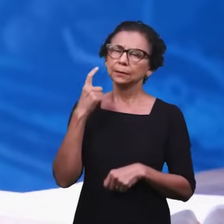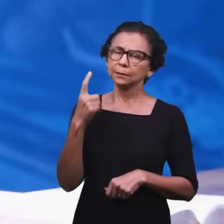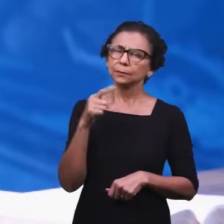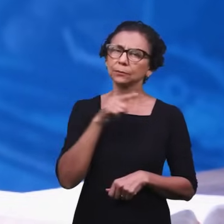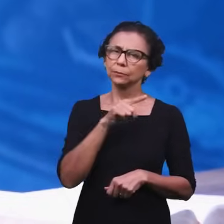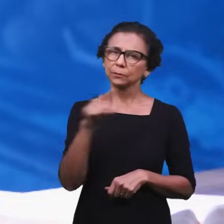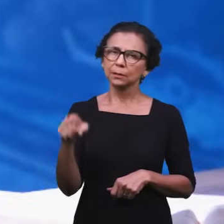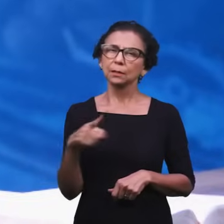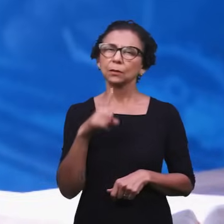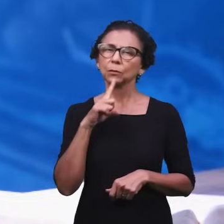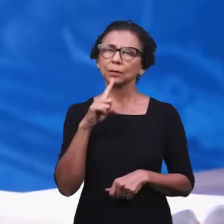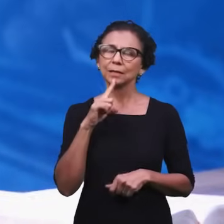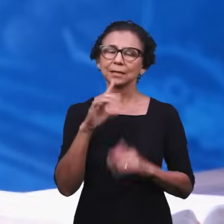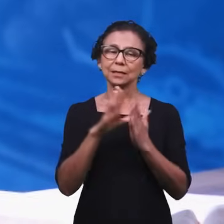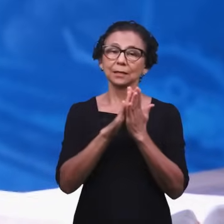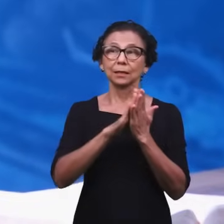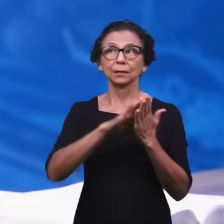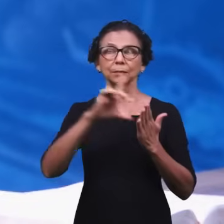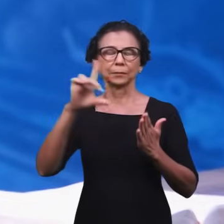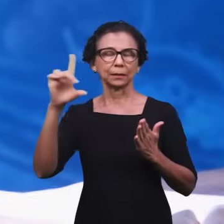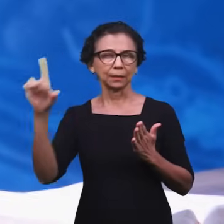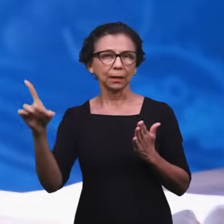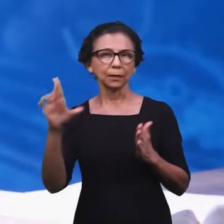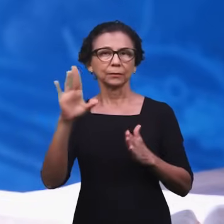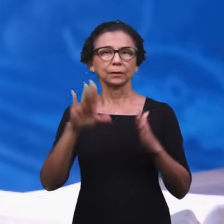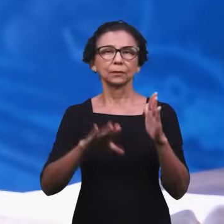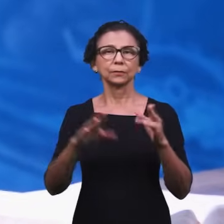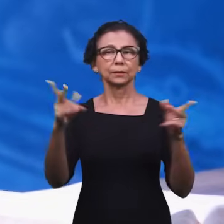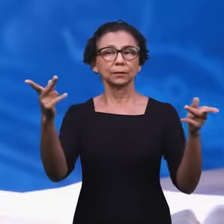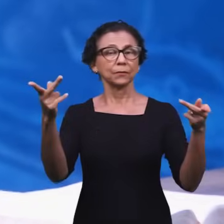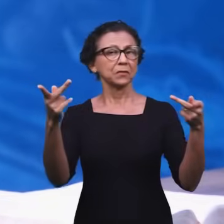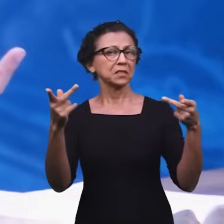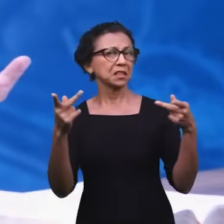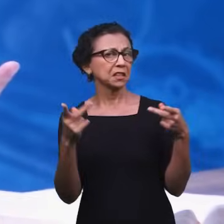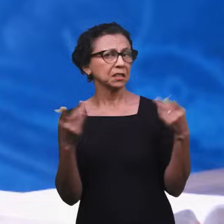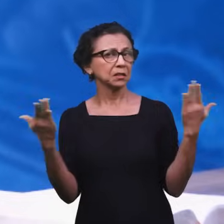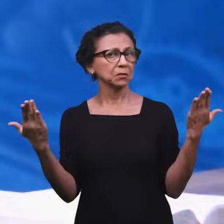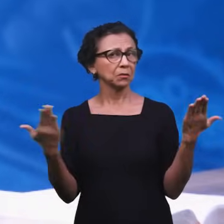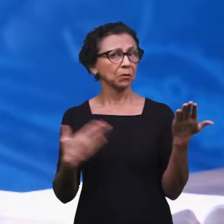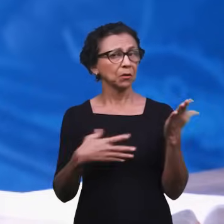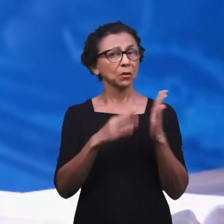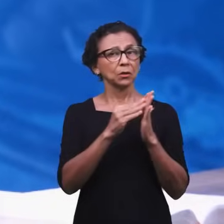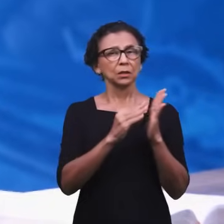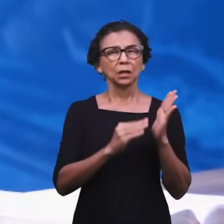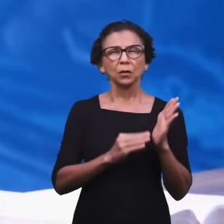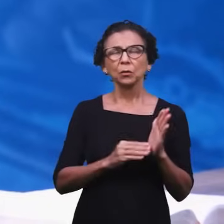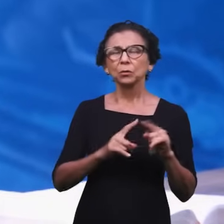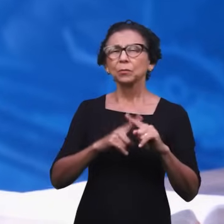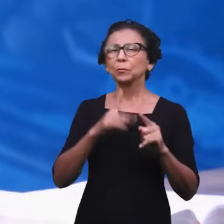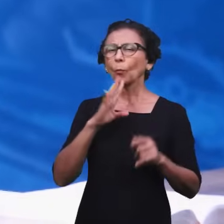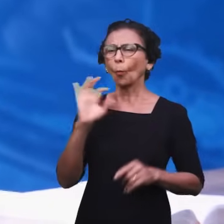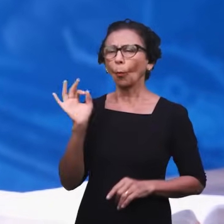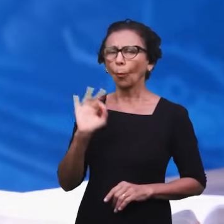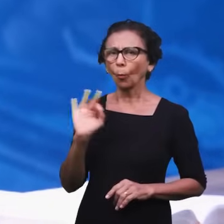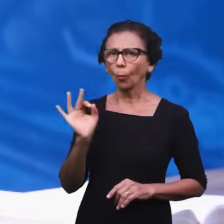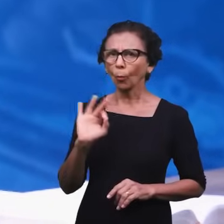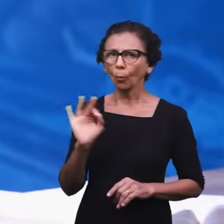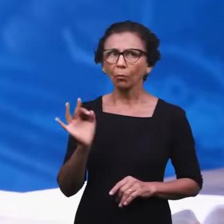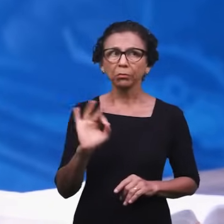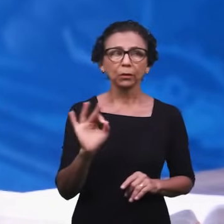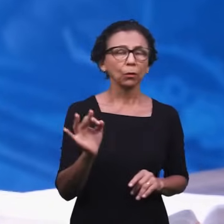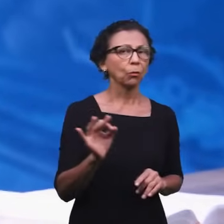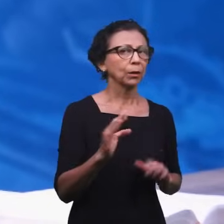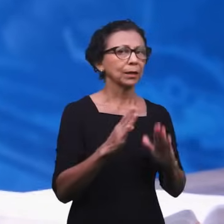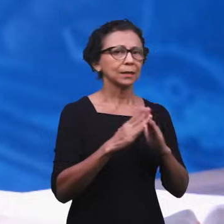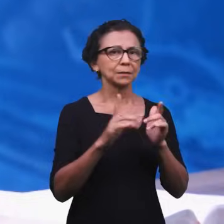da palavra do Senhor. Talvez você seja um visitante que esteja acompanhando esse episódio, não conhece ainda o canal oficial